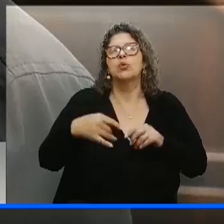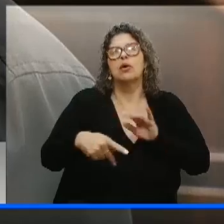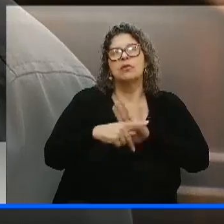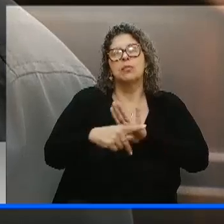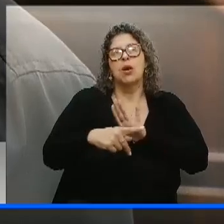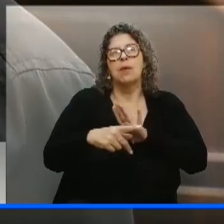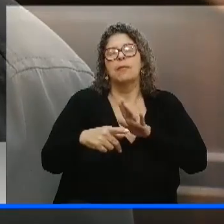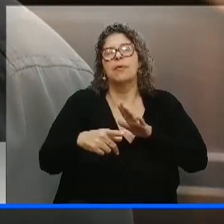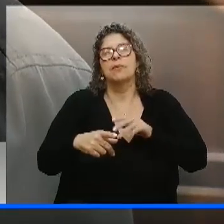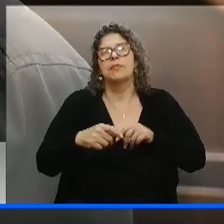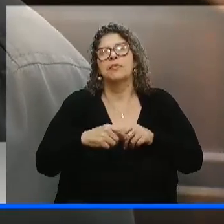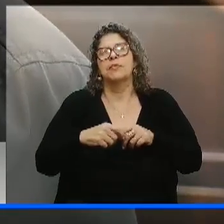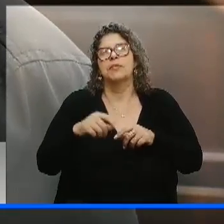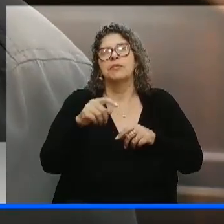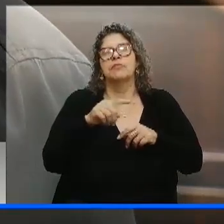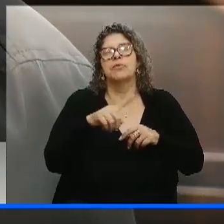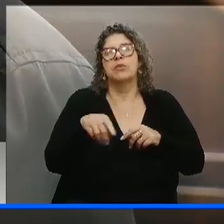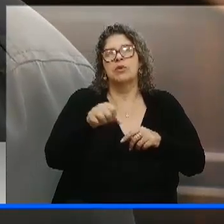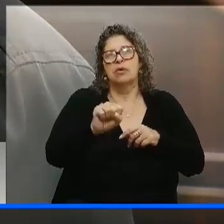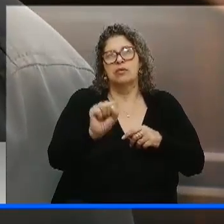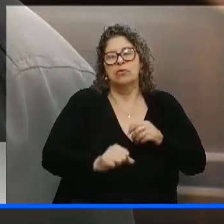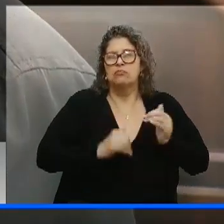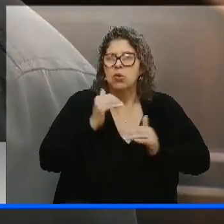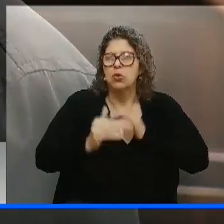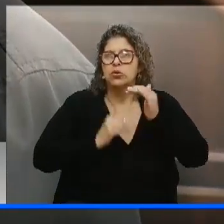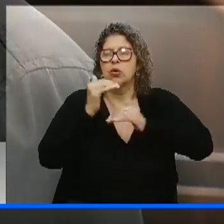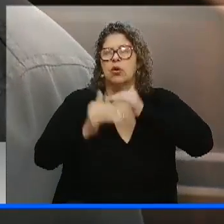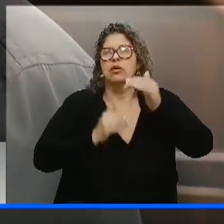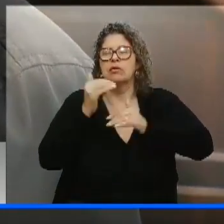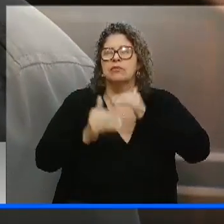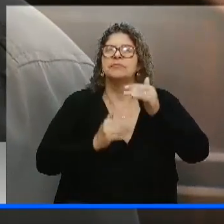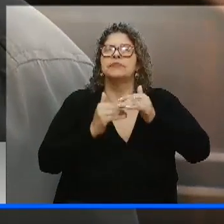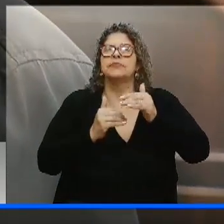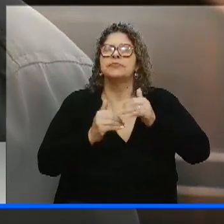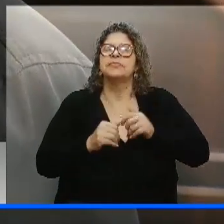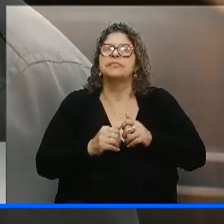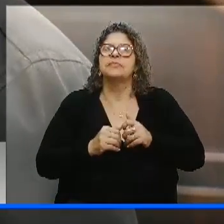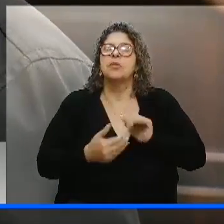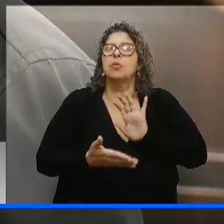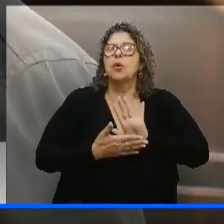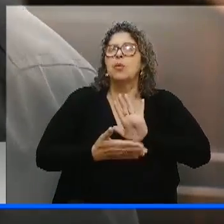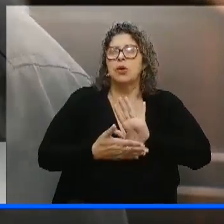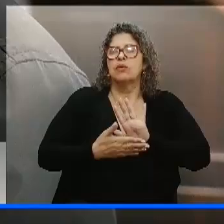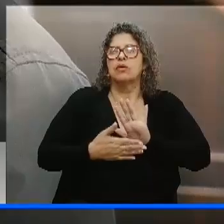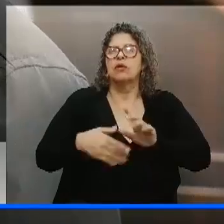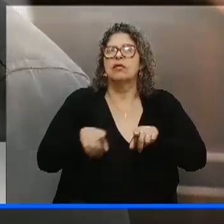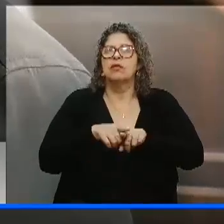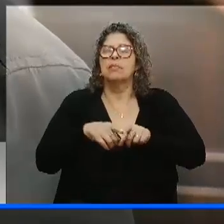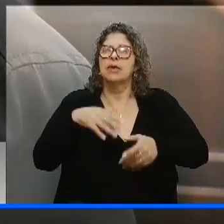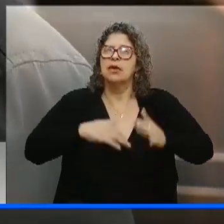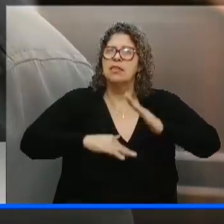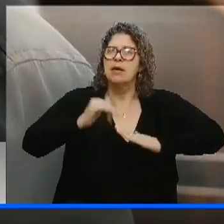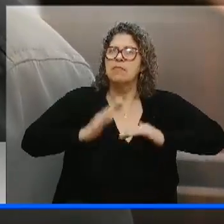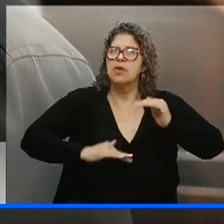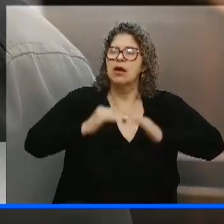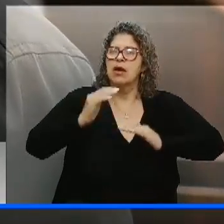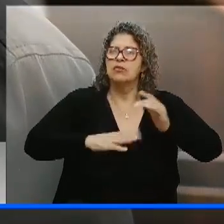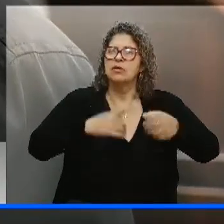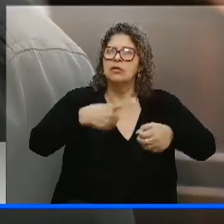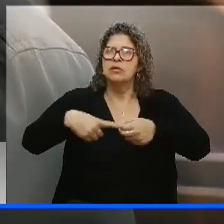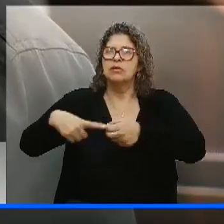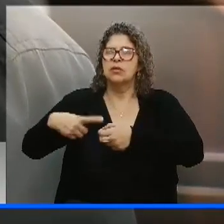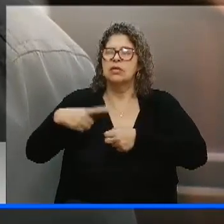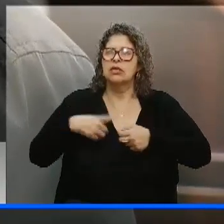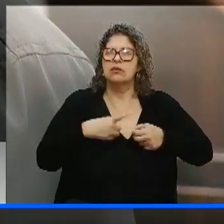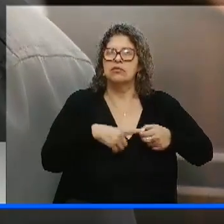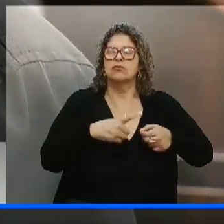sul com sorte que está em andamento que avançou e também proporcionou que os municípios na prática pudesse empreender iniciativas